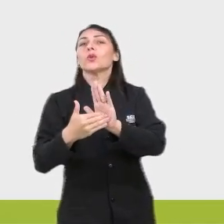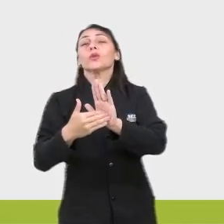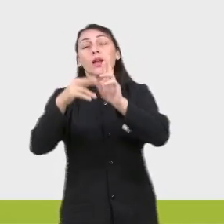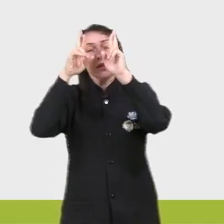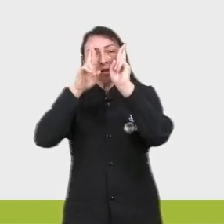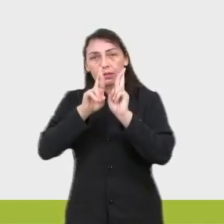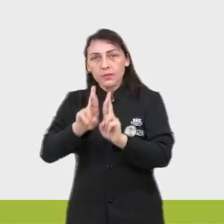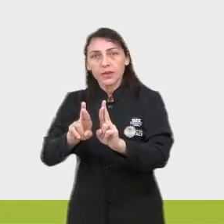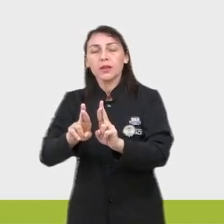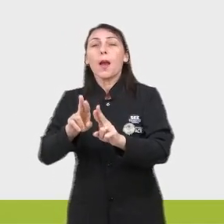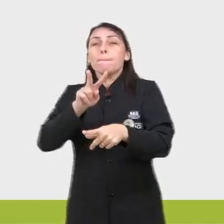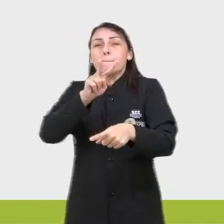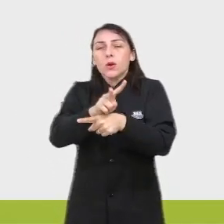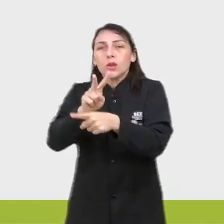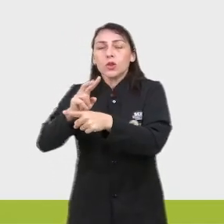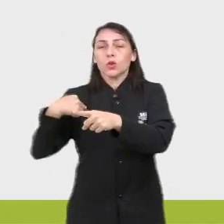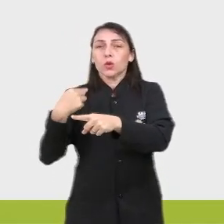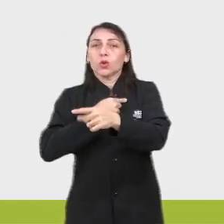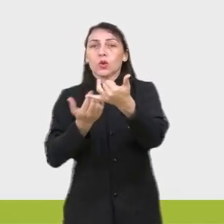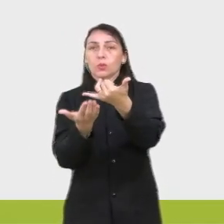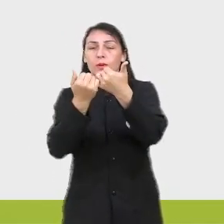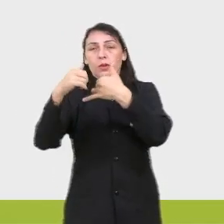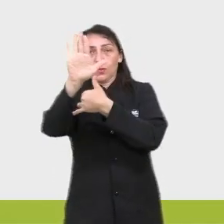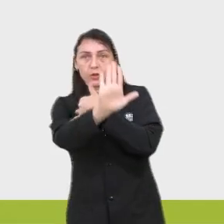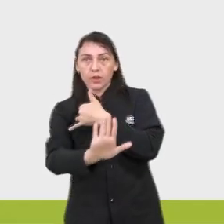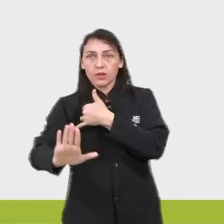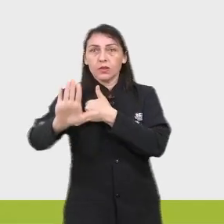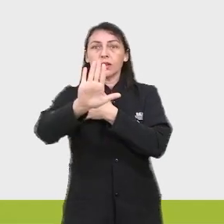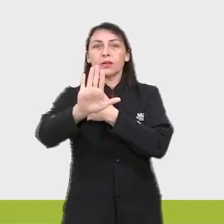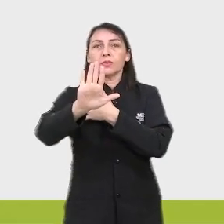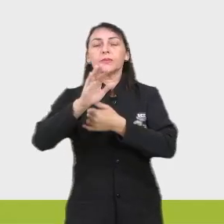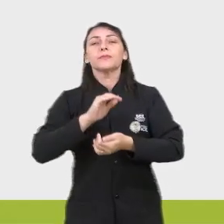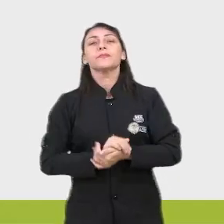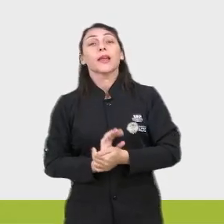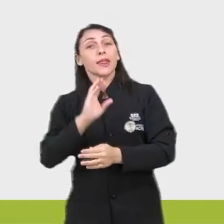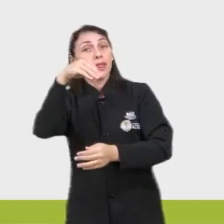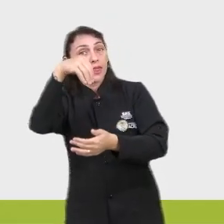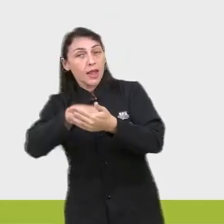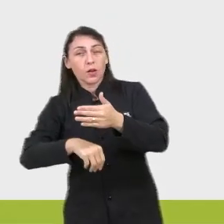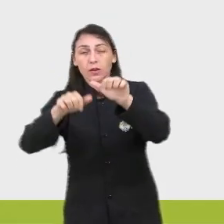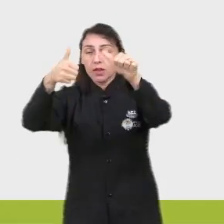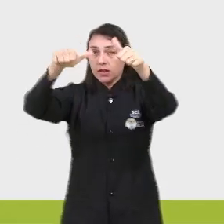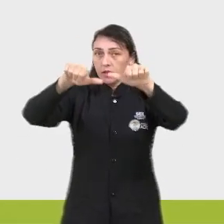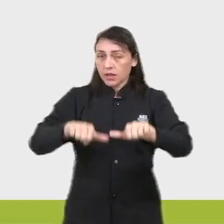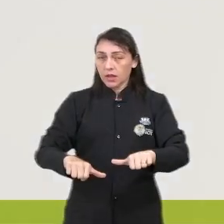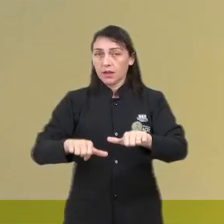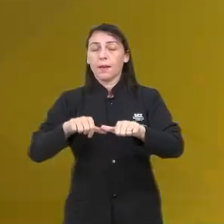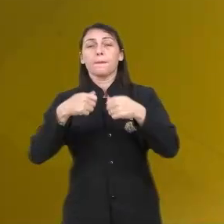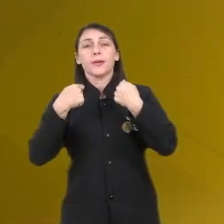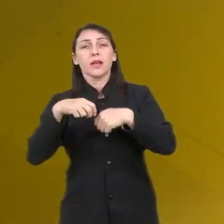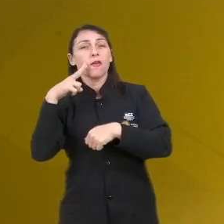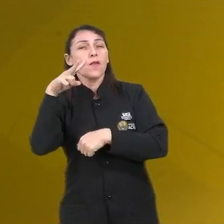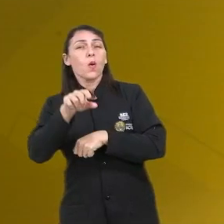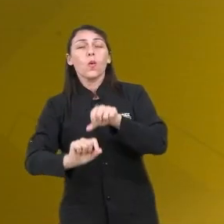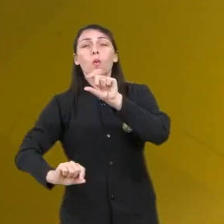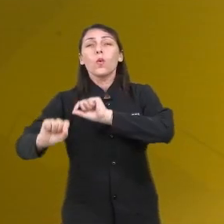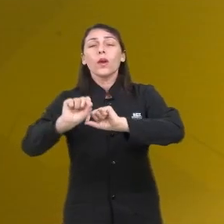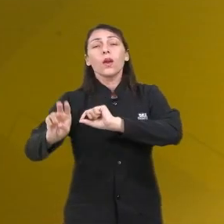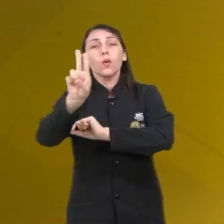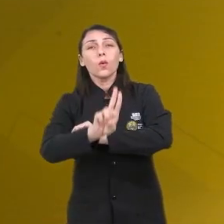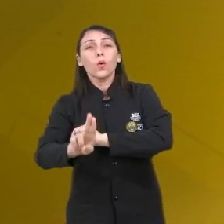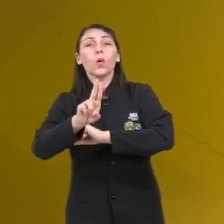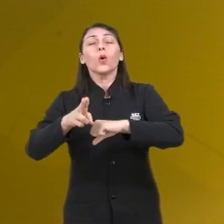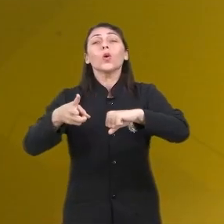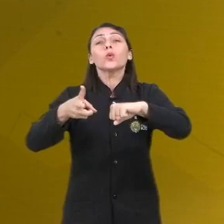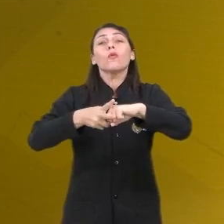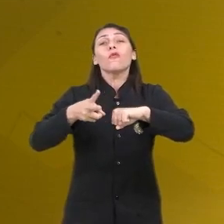respetamos. Protegemos nuestro patrimônio nacional. Dentro dessa análise, a gente precisa ver aí o quê? O uso do tempo